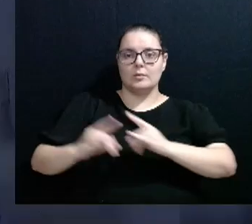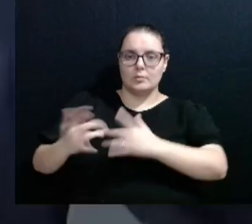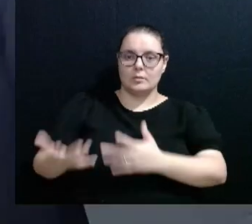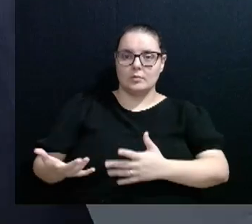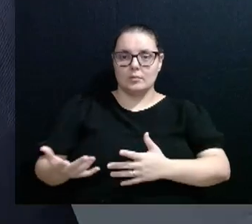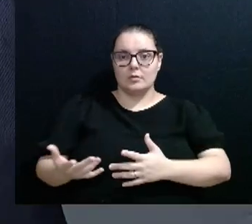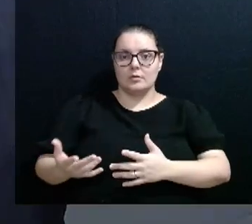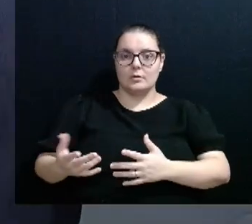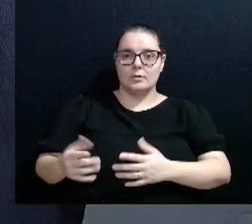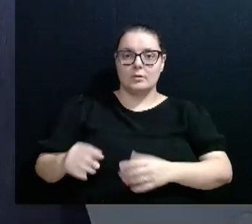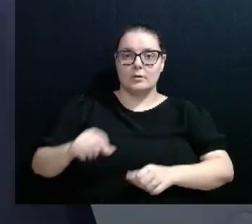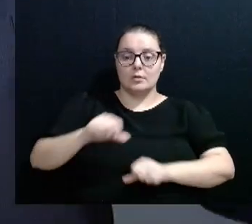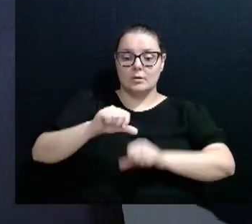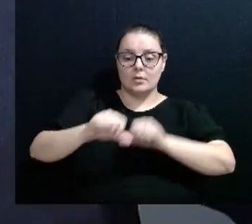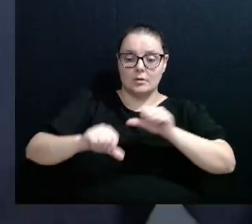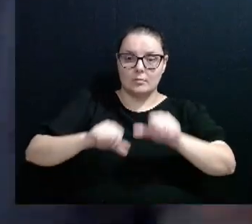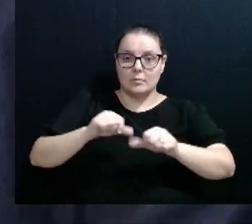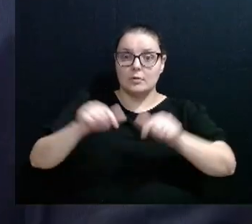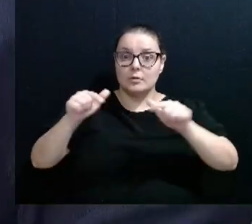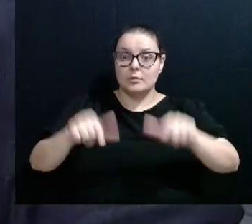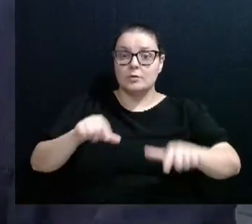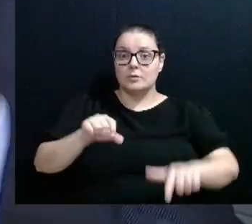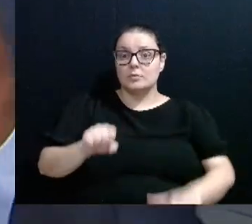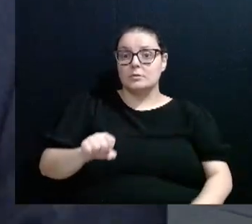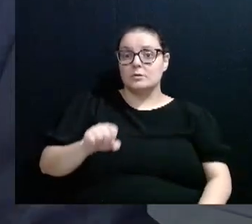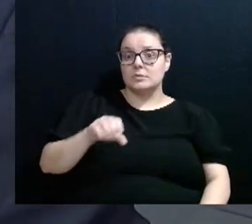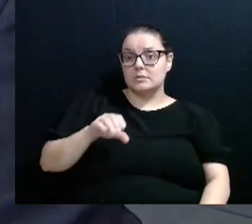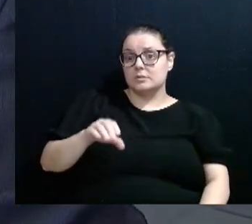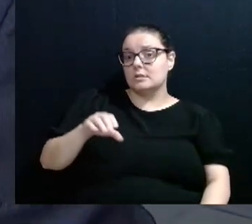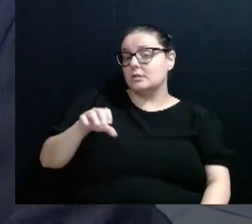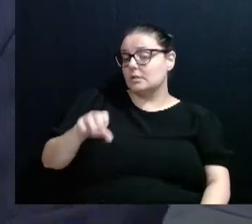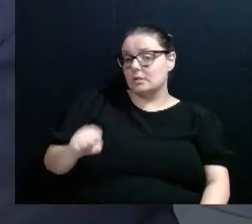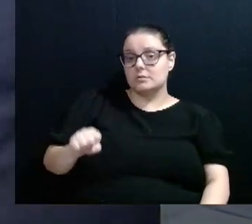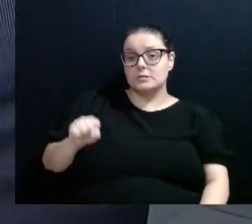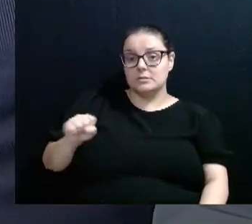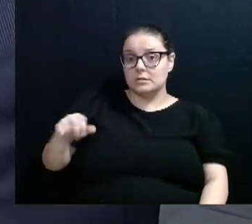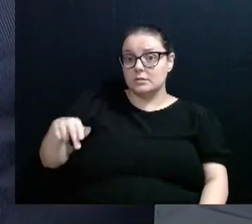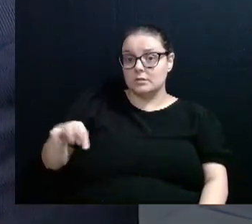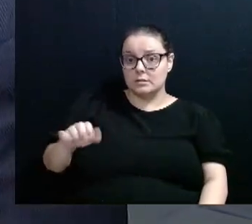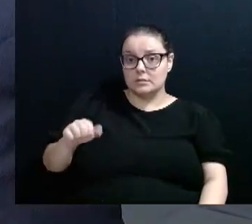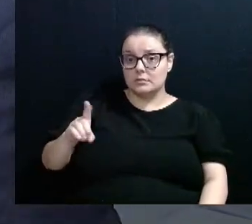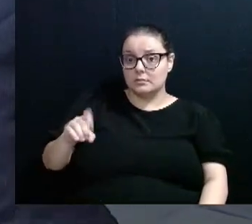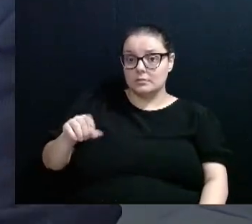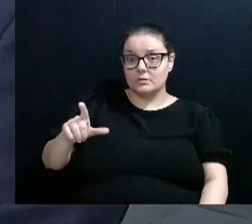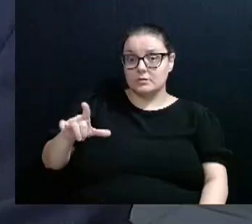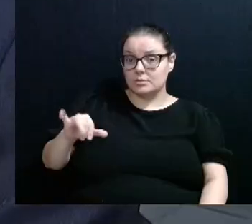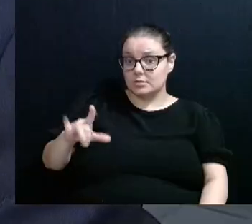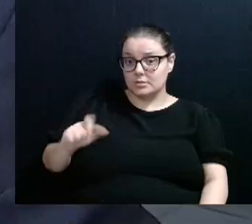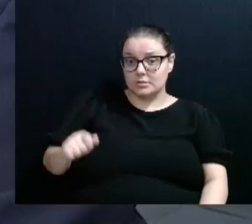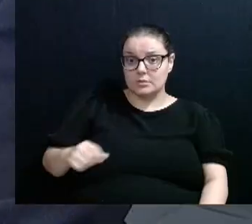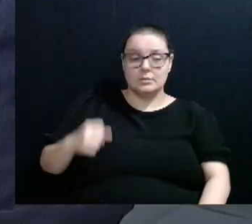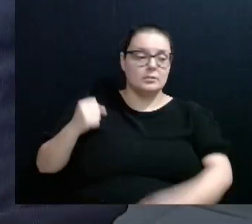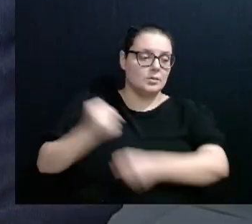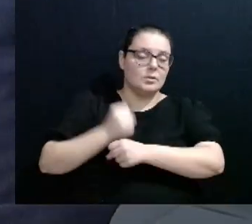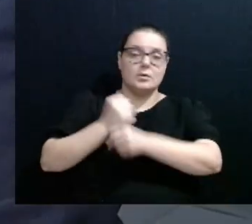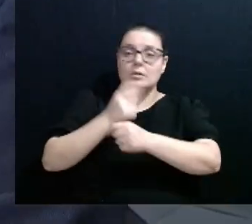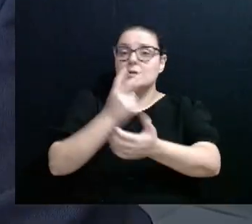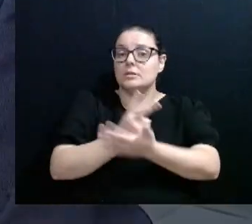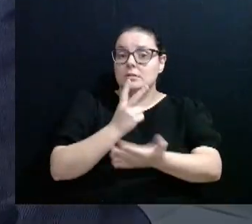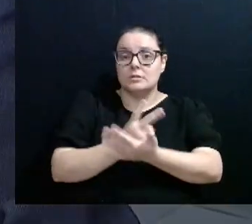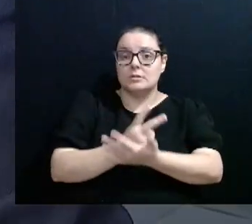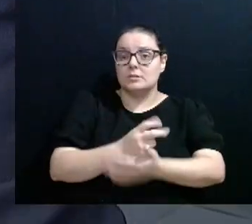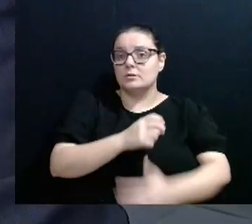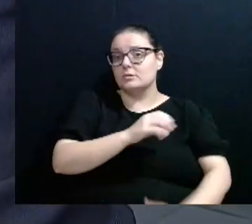transferidos para o CS Santo Odila e eles, anos e anos e anos, são sempre atendidos pelo CS